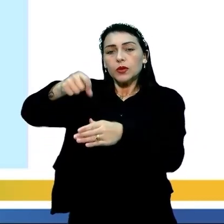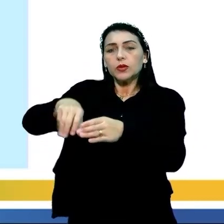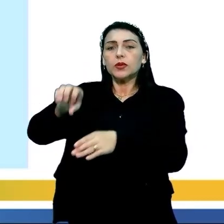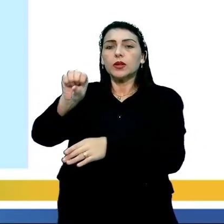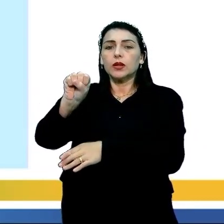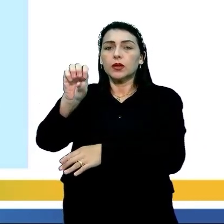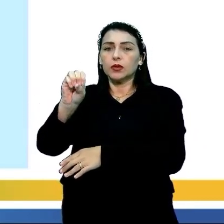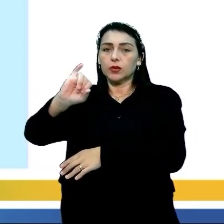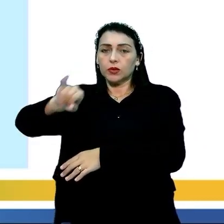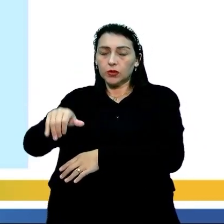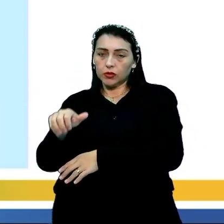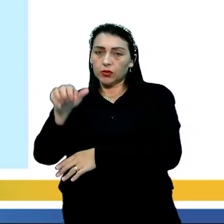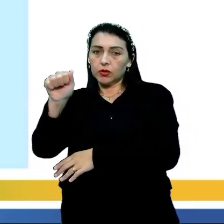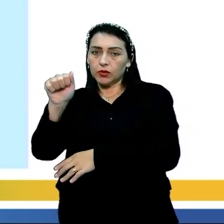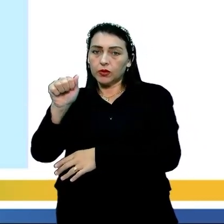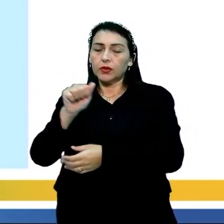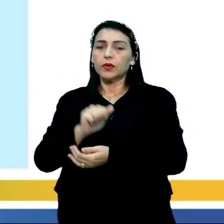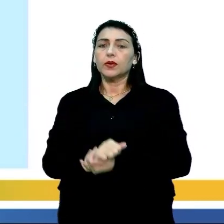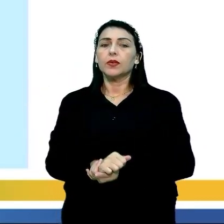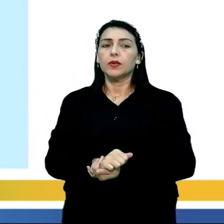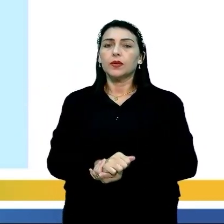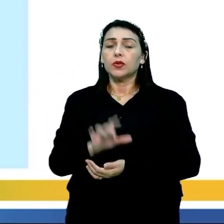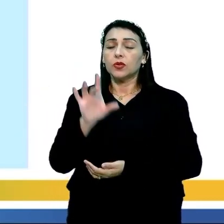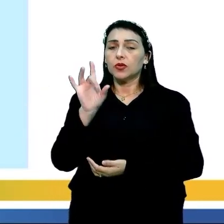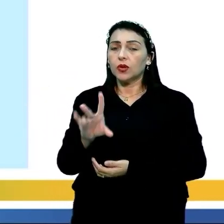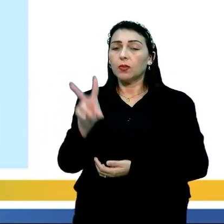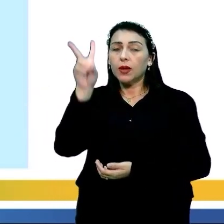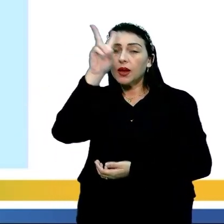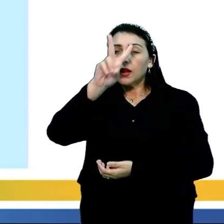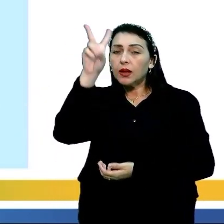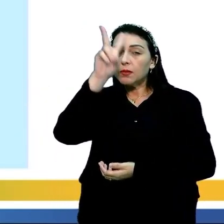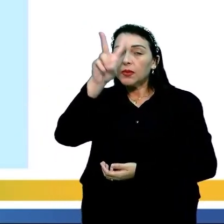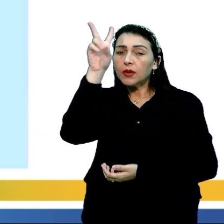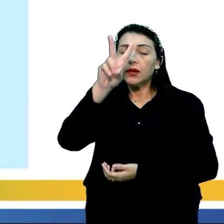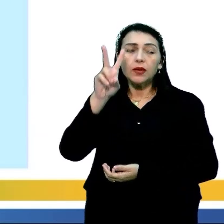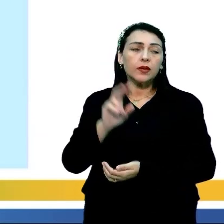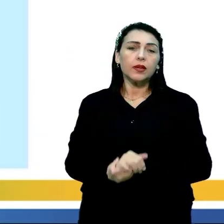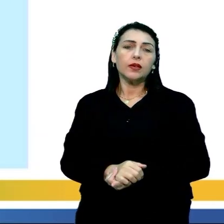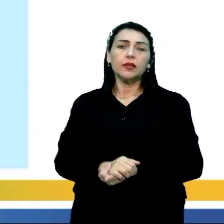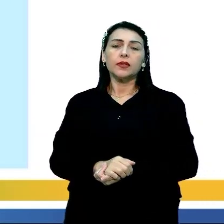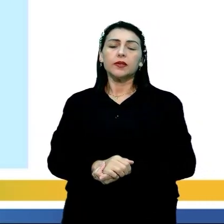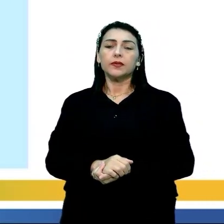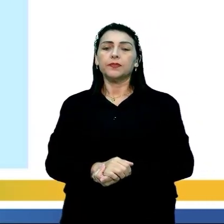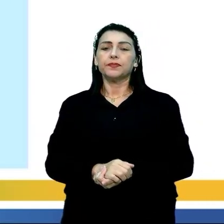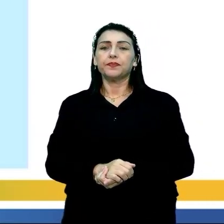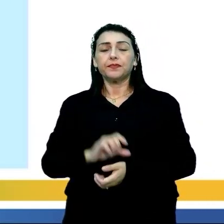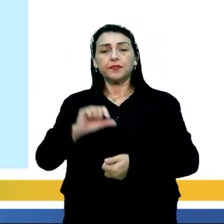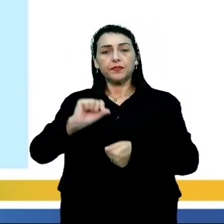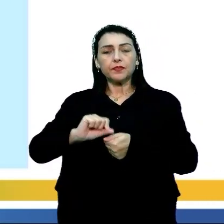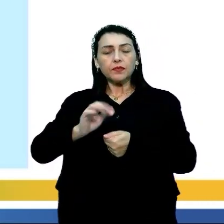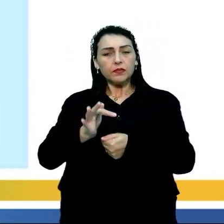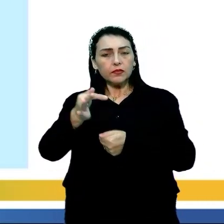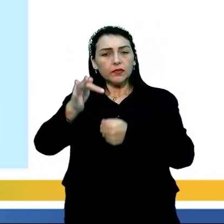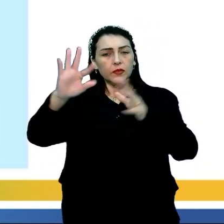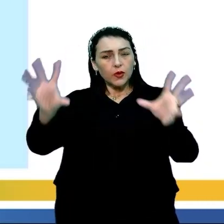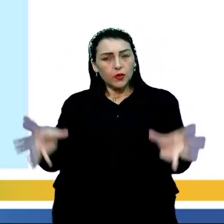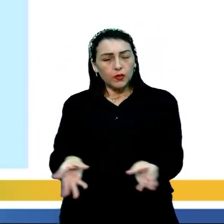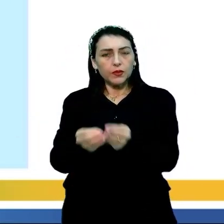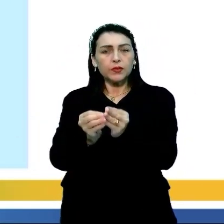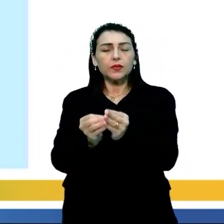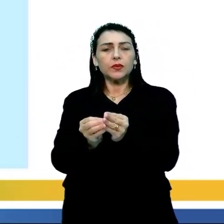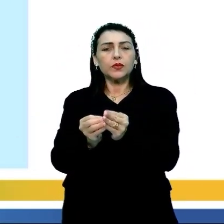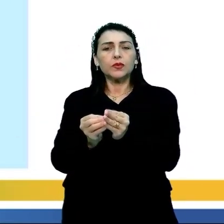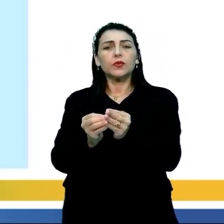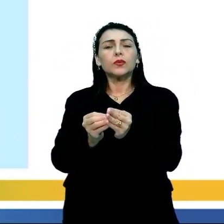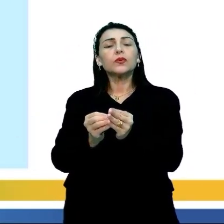soja. Então, só para relembrar, nós vamos aqui fazer um breve resumo, então,